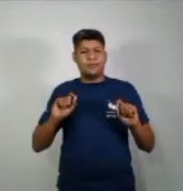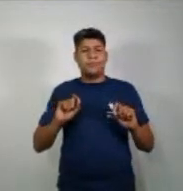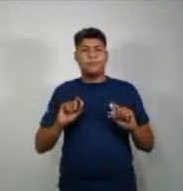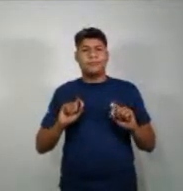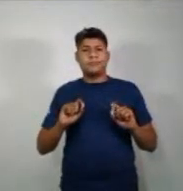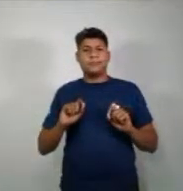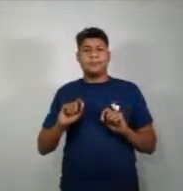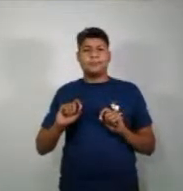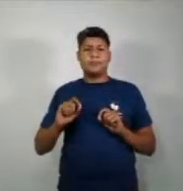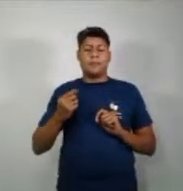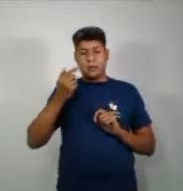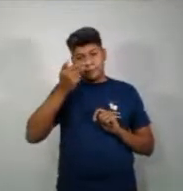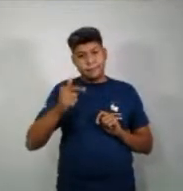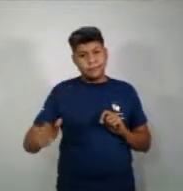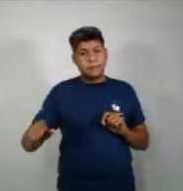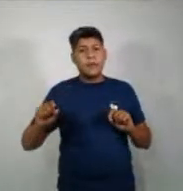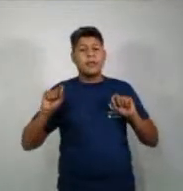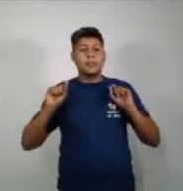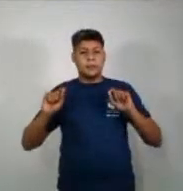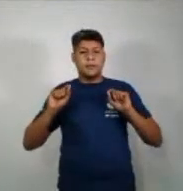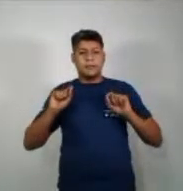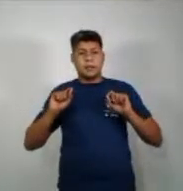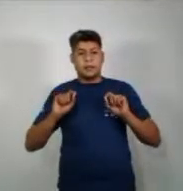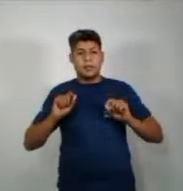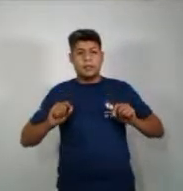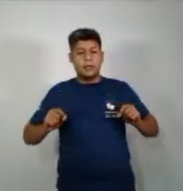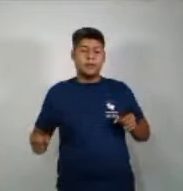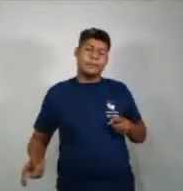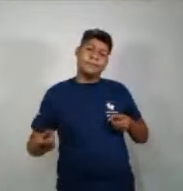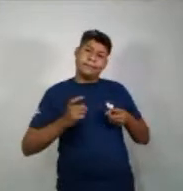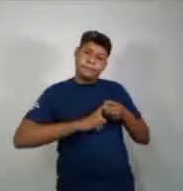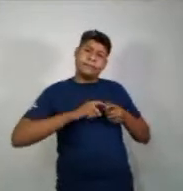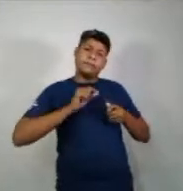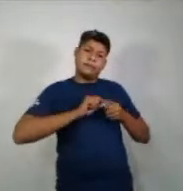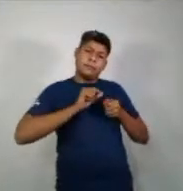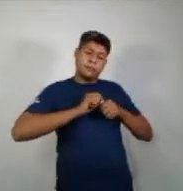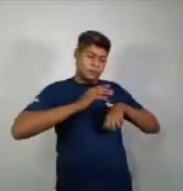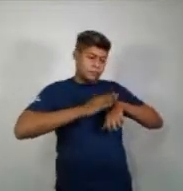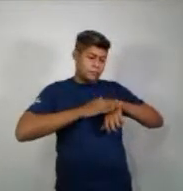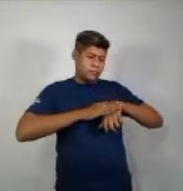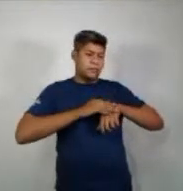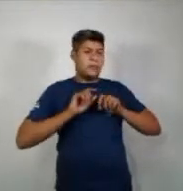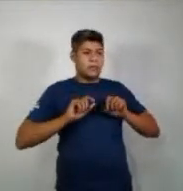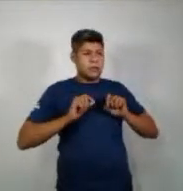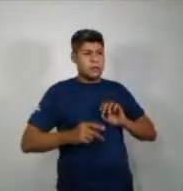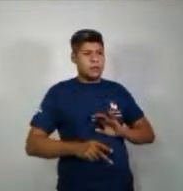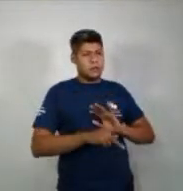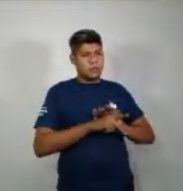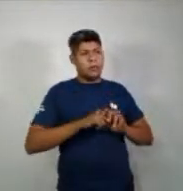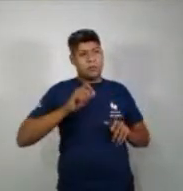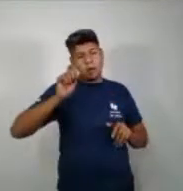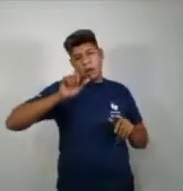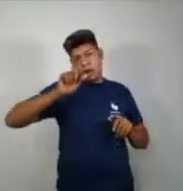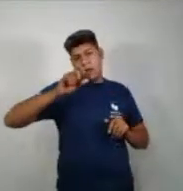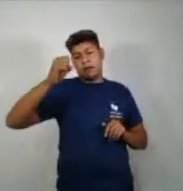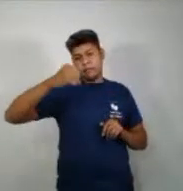que, mais uma vez, que lutar contra isso, né? Que fazer, né, esses alertas, sem dúvida.